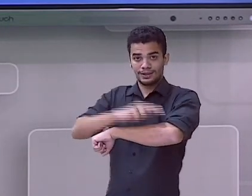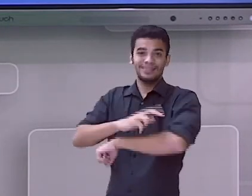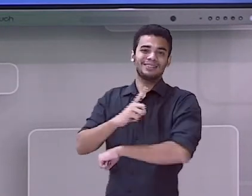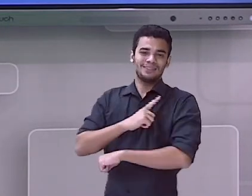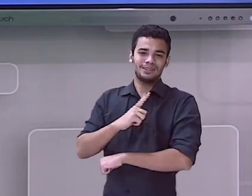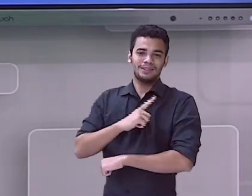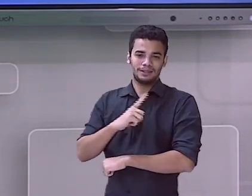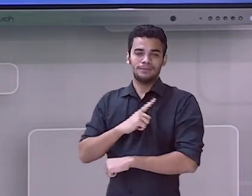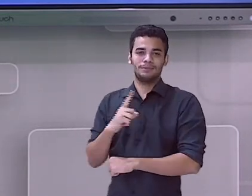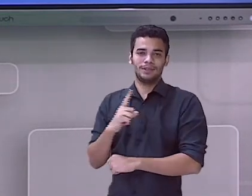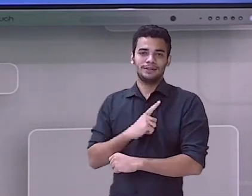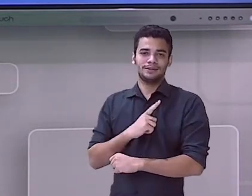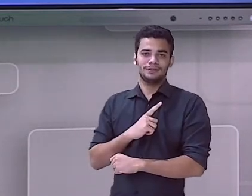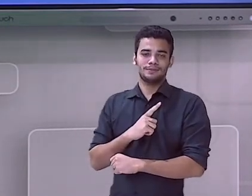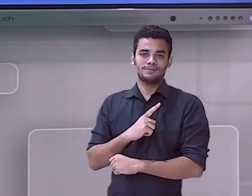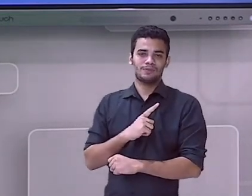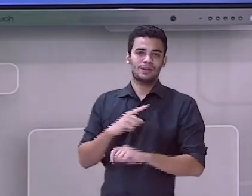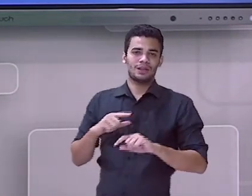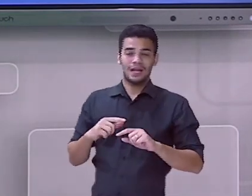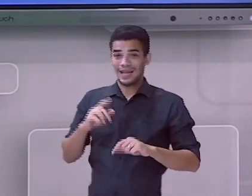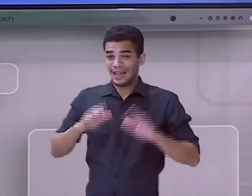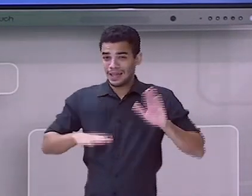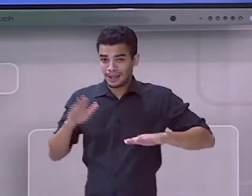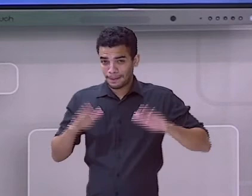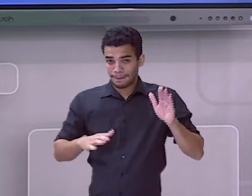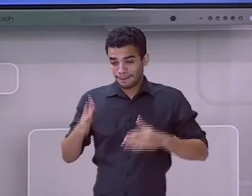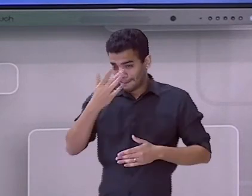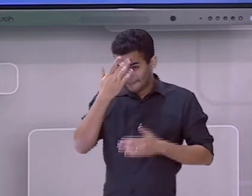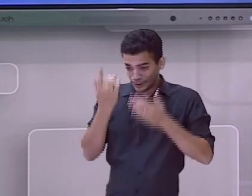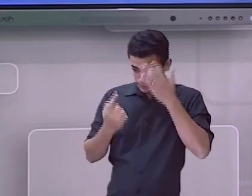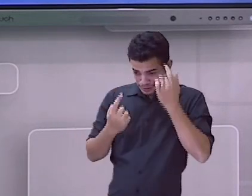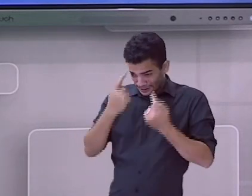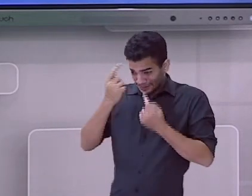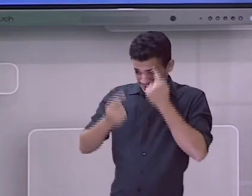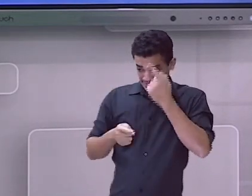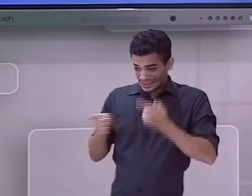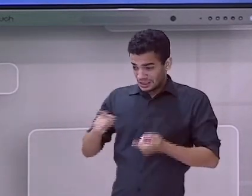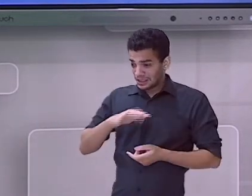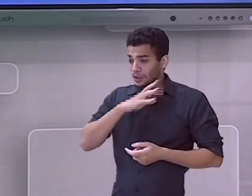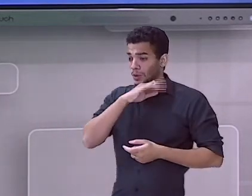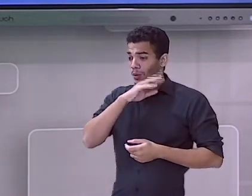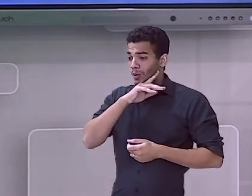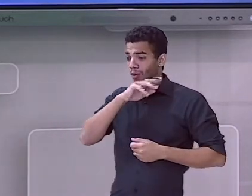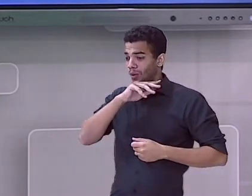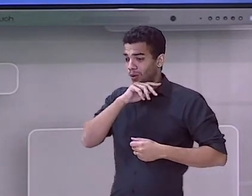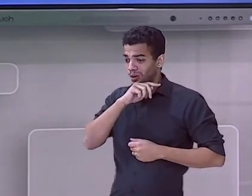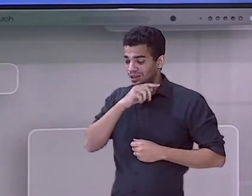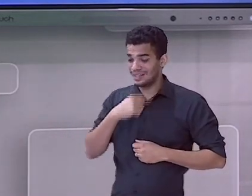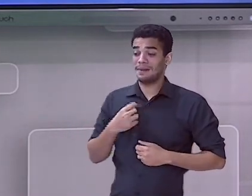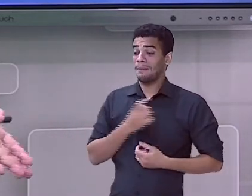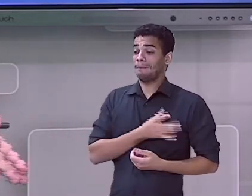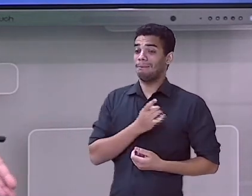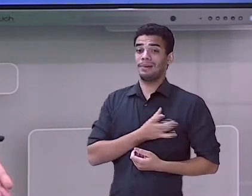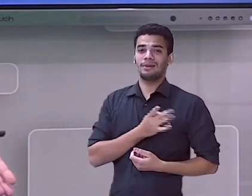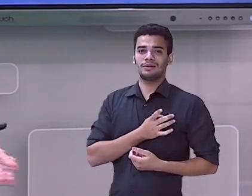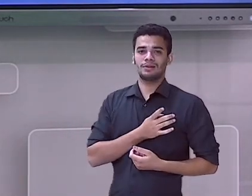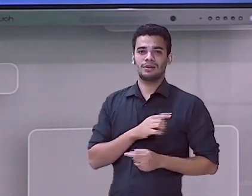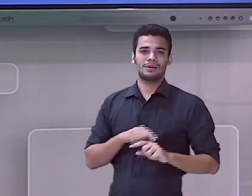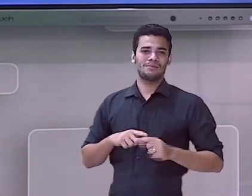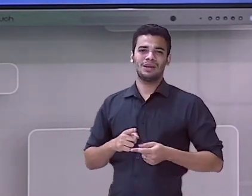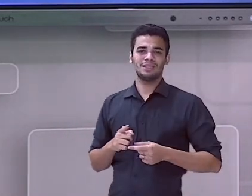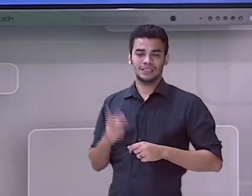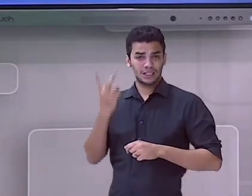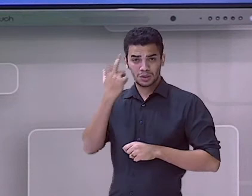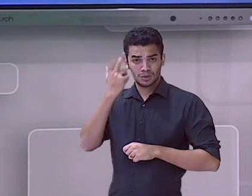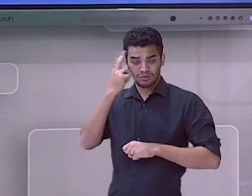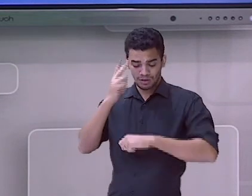nada. É só mais um bichinho que está ali perdido num ambiente onde não é dele, mas ele está lá.